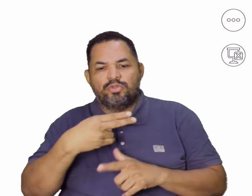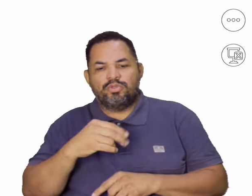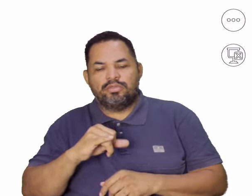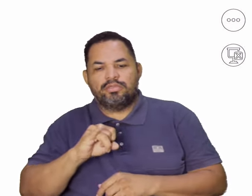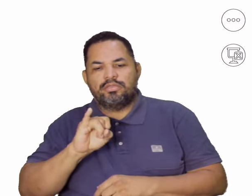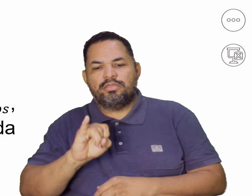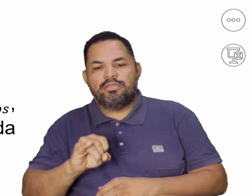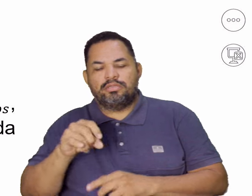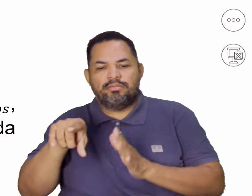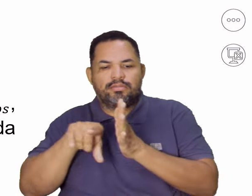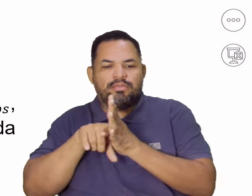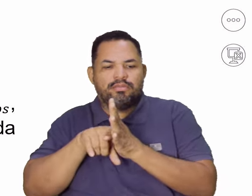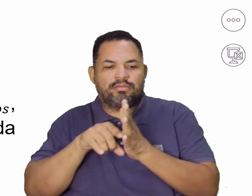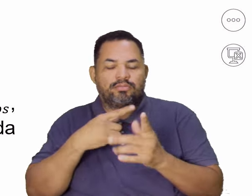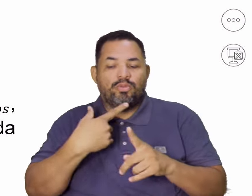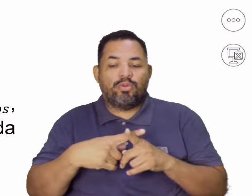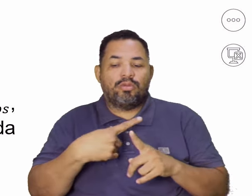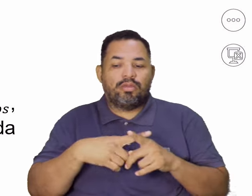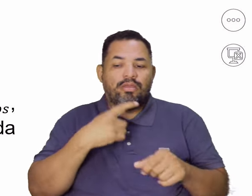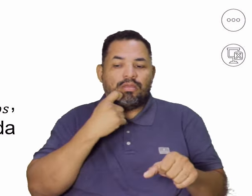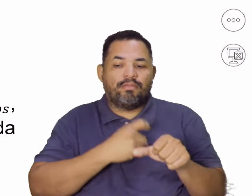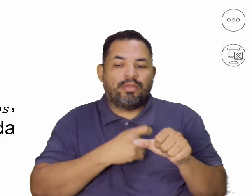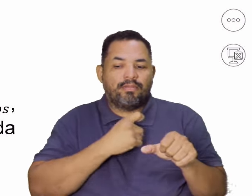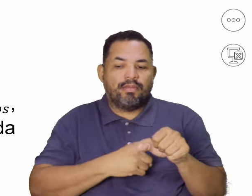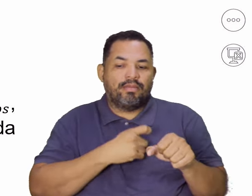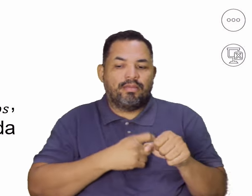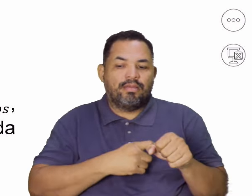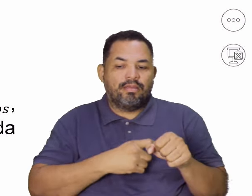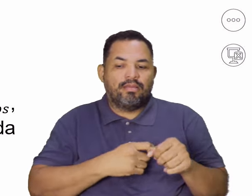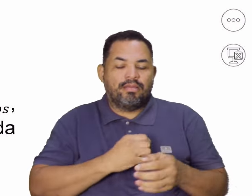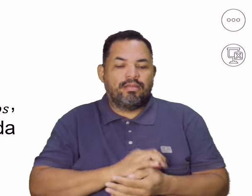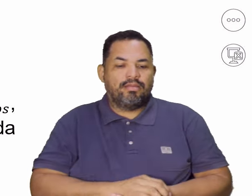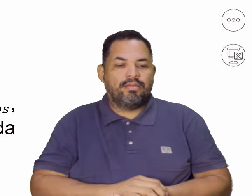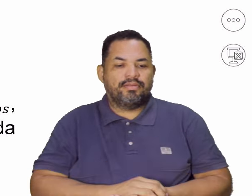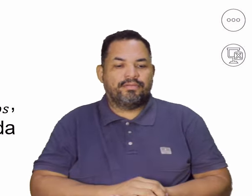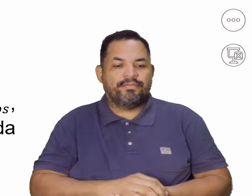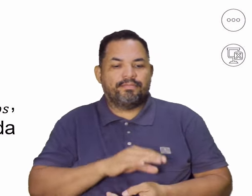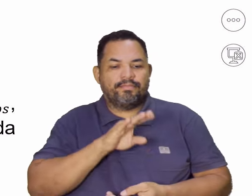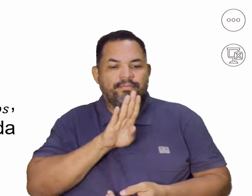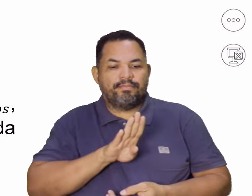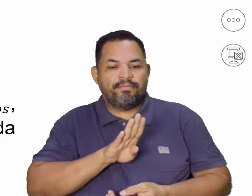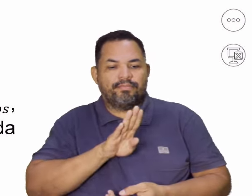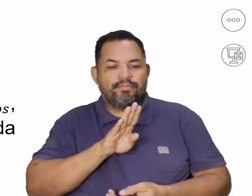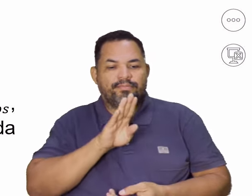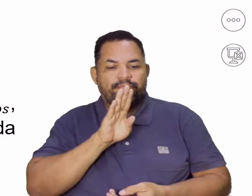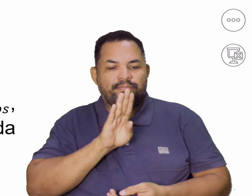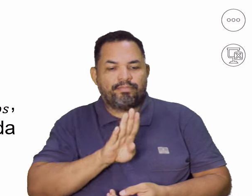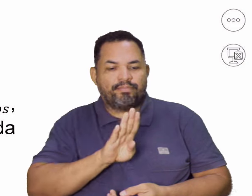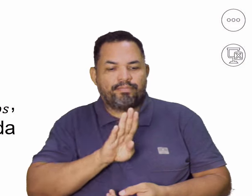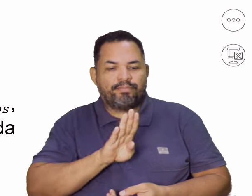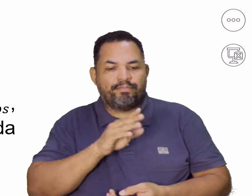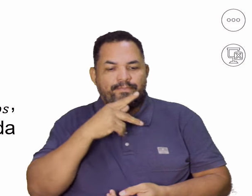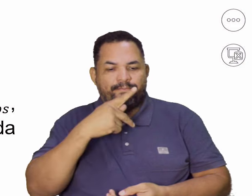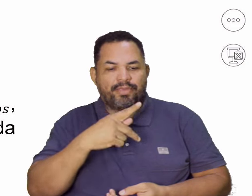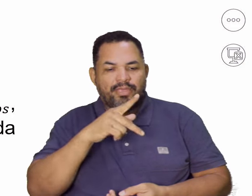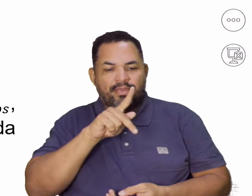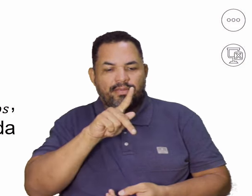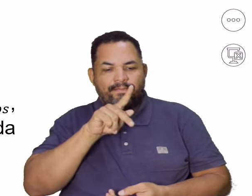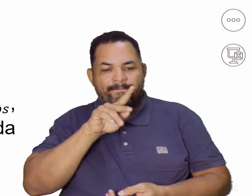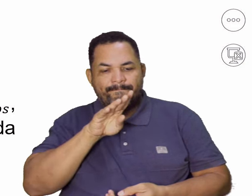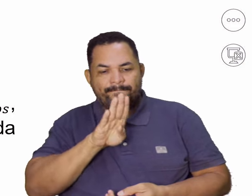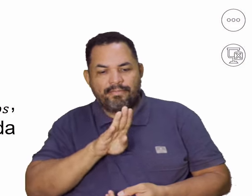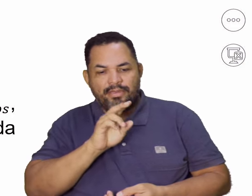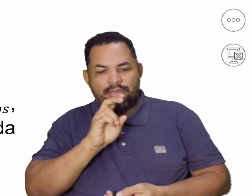reagente está na fase sólida então o PB I2 não aparece na expressão de kps